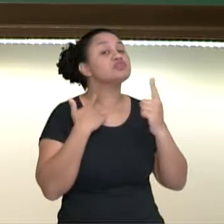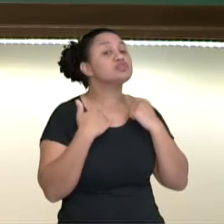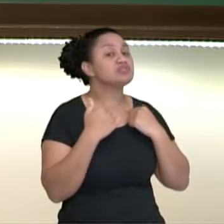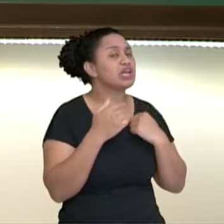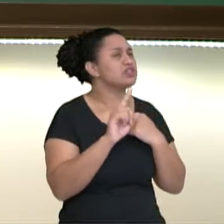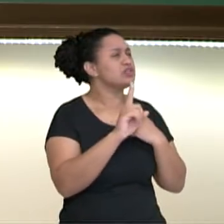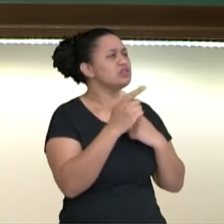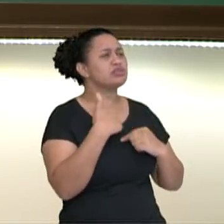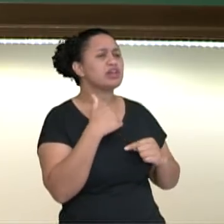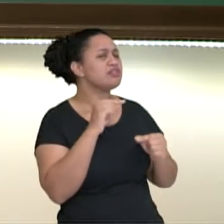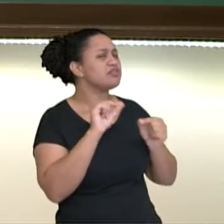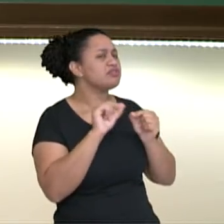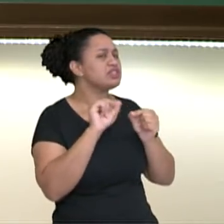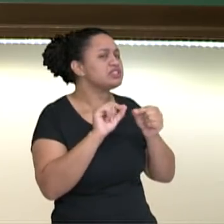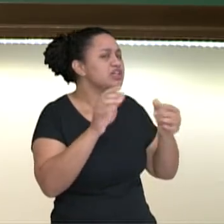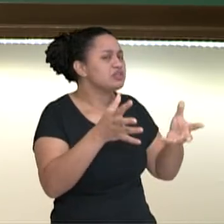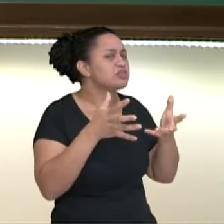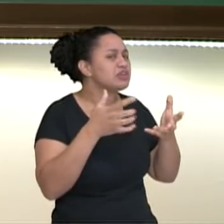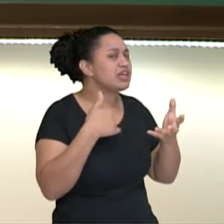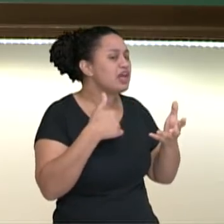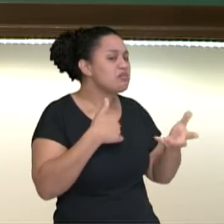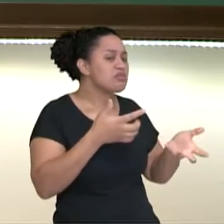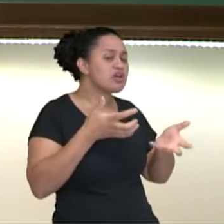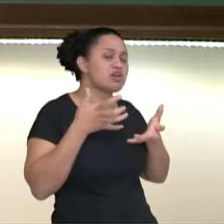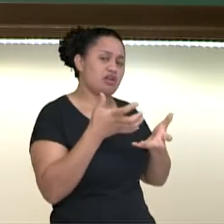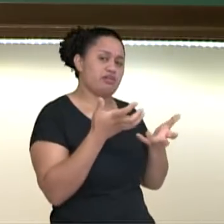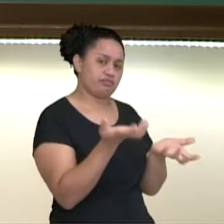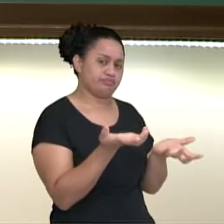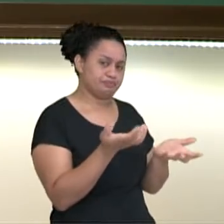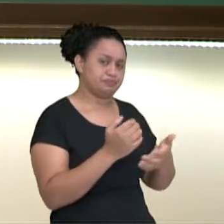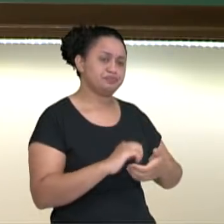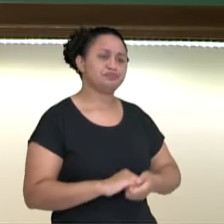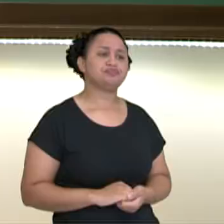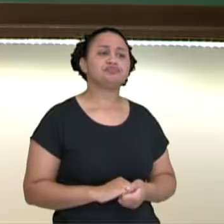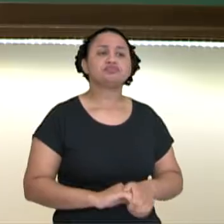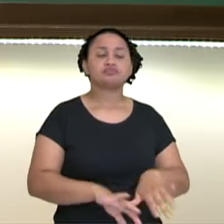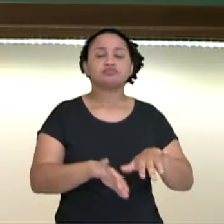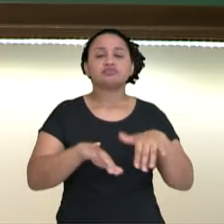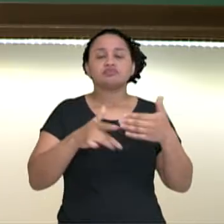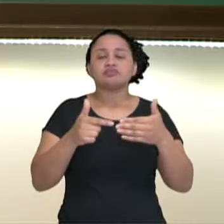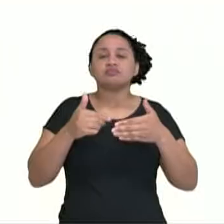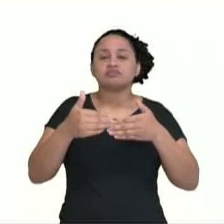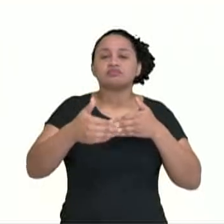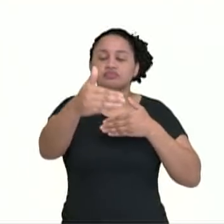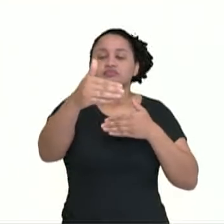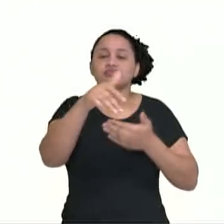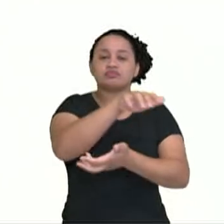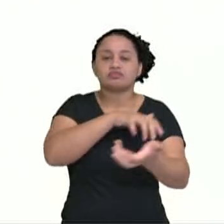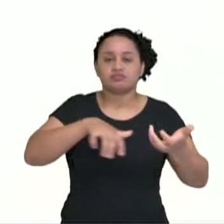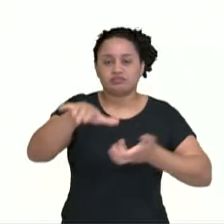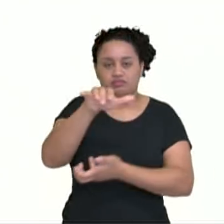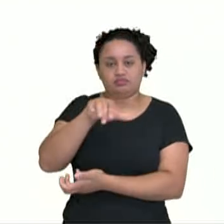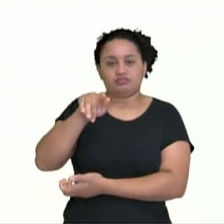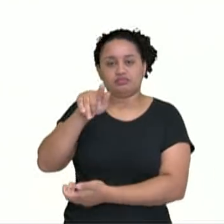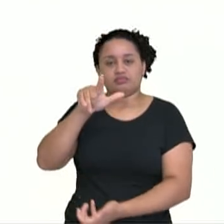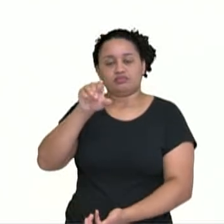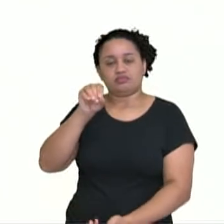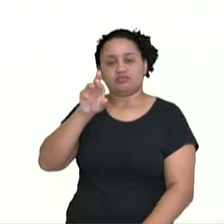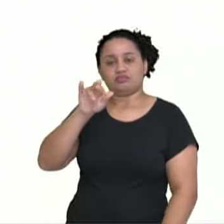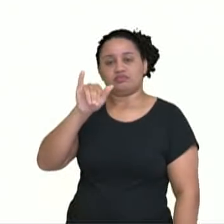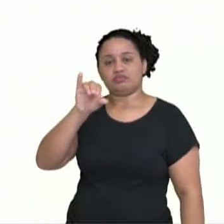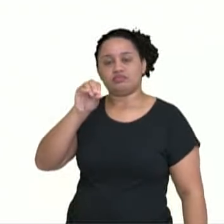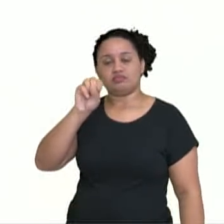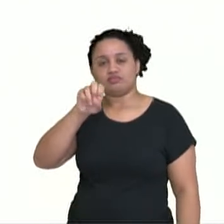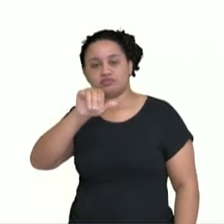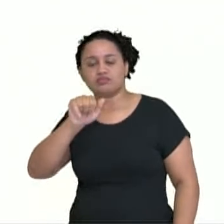está cumprindo com os seus desejos como cidadão. Vai ser durante a Revolução Gloriosa que os ingleses